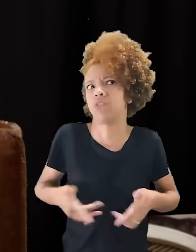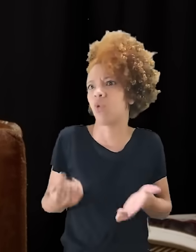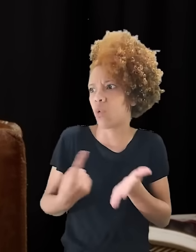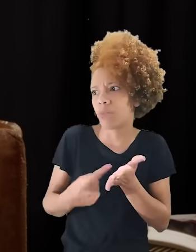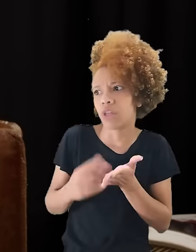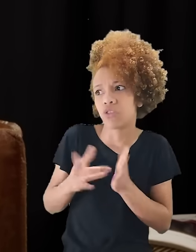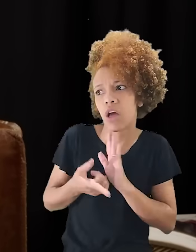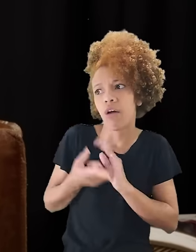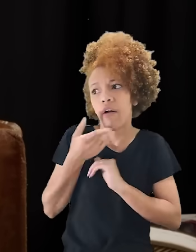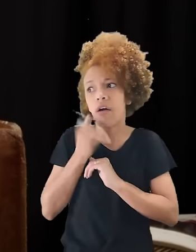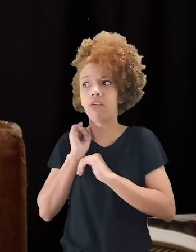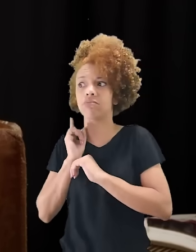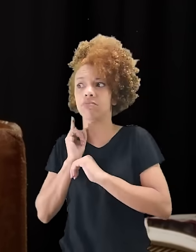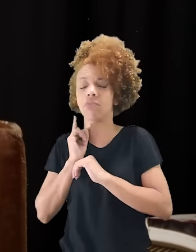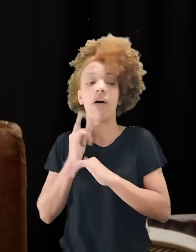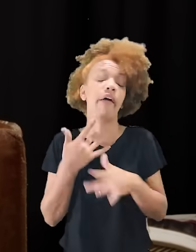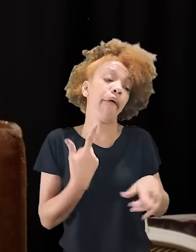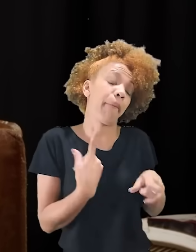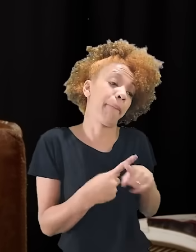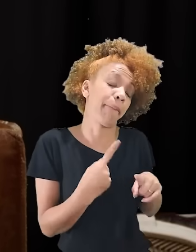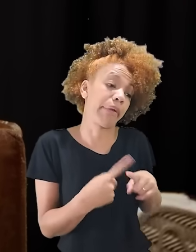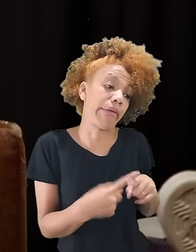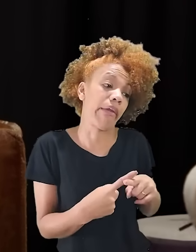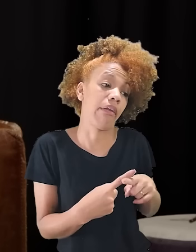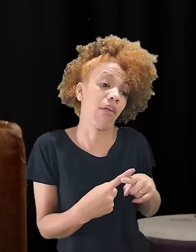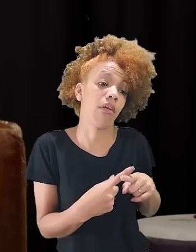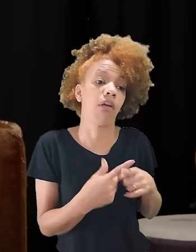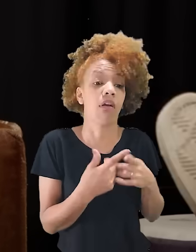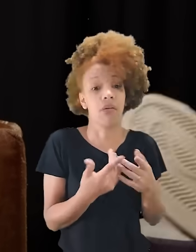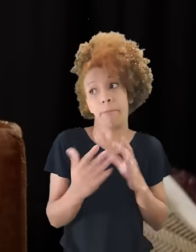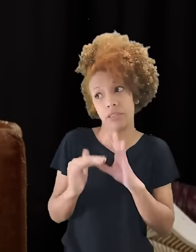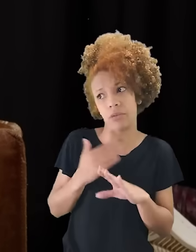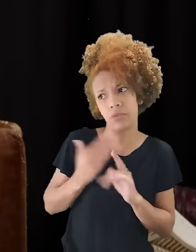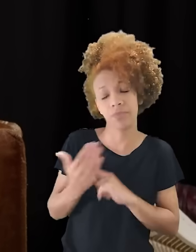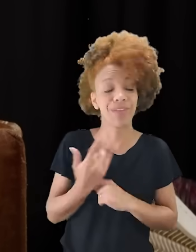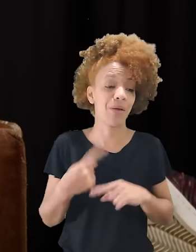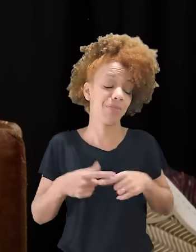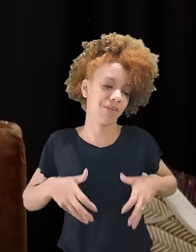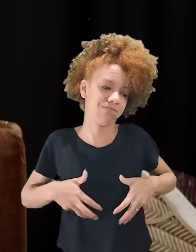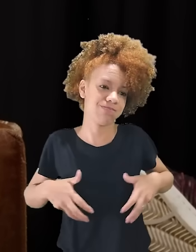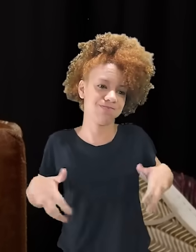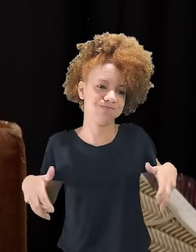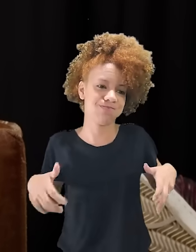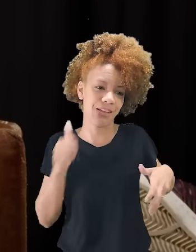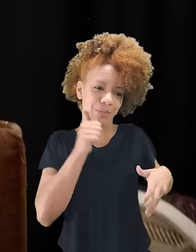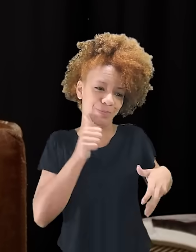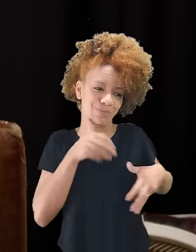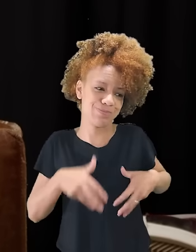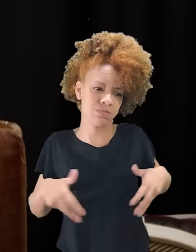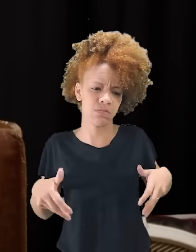gel combinada eles falaram um dia antes não porque você mandaram pro meu assessor né a é que ela é meio grande